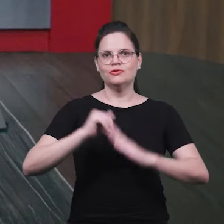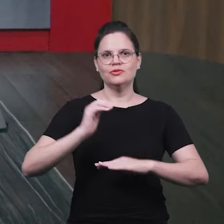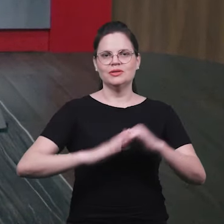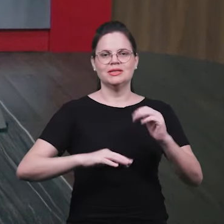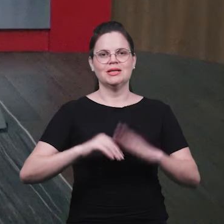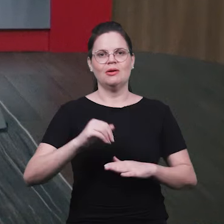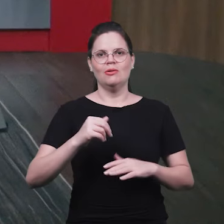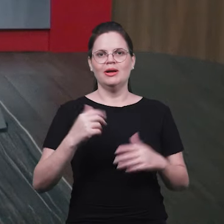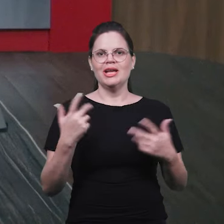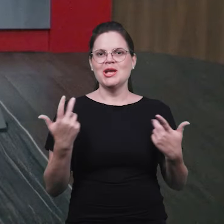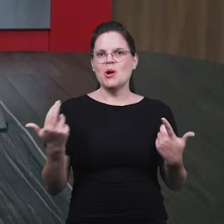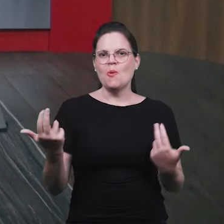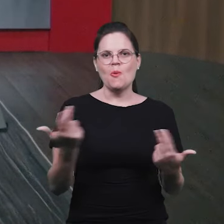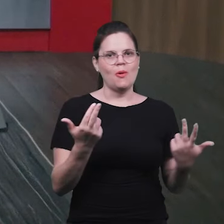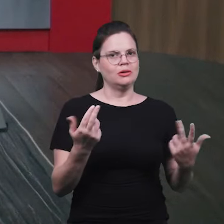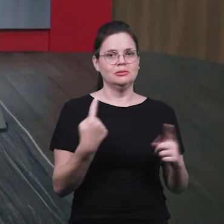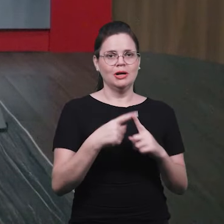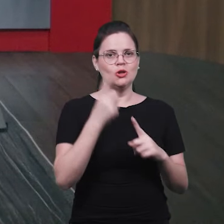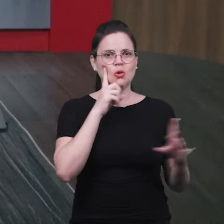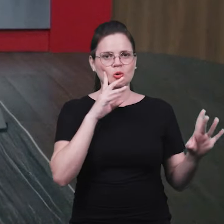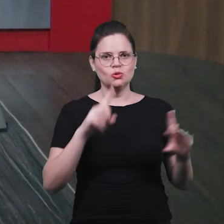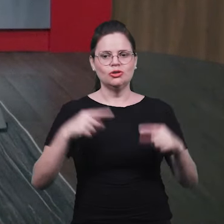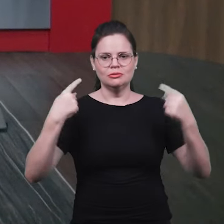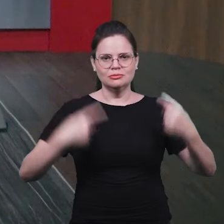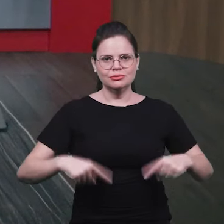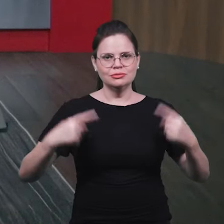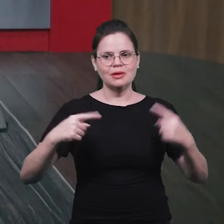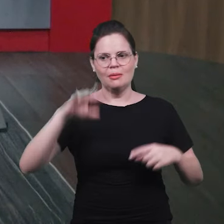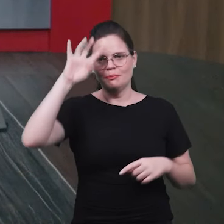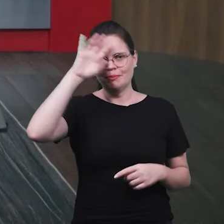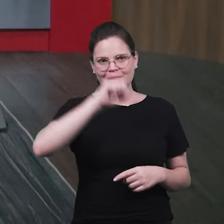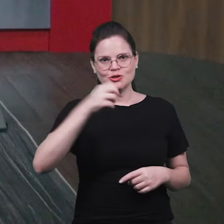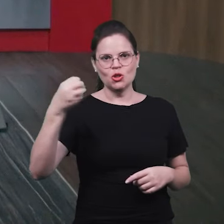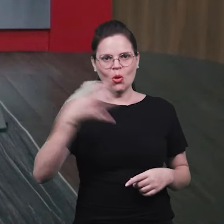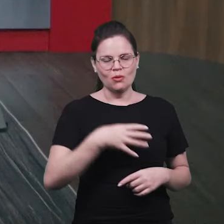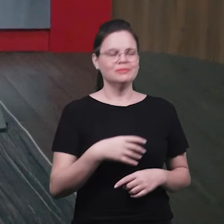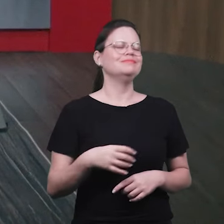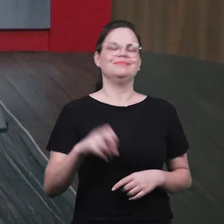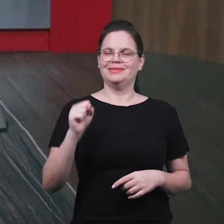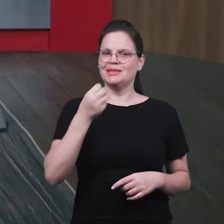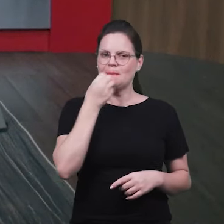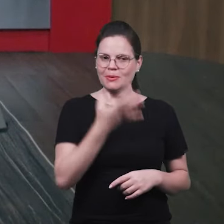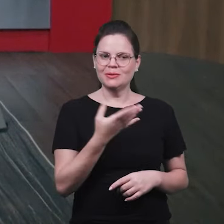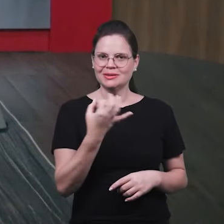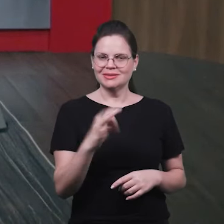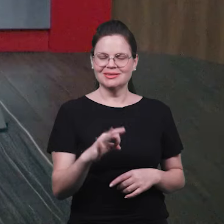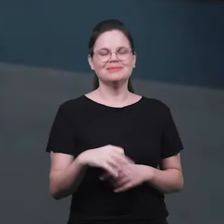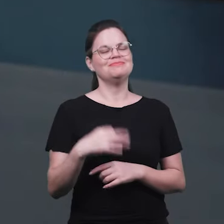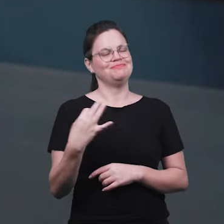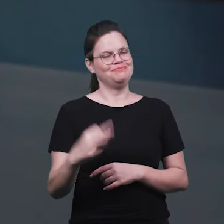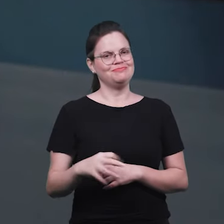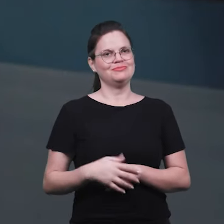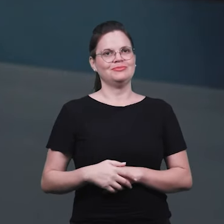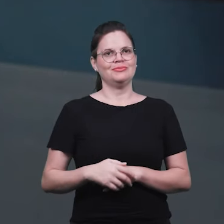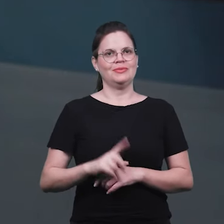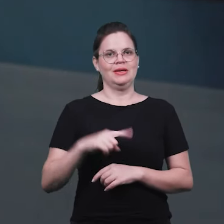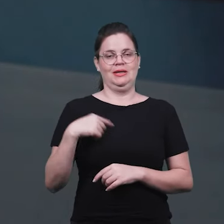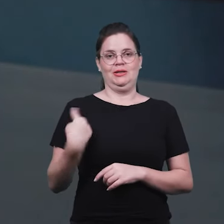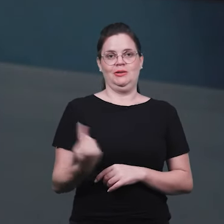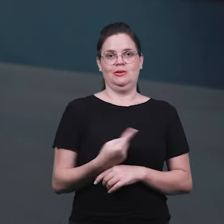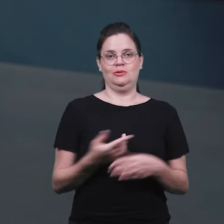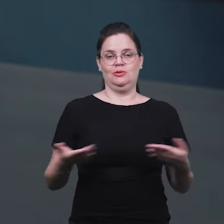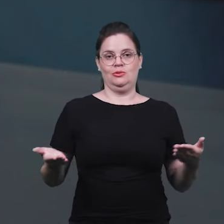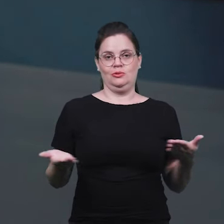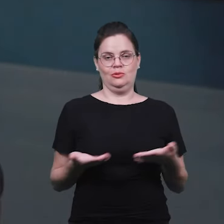novo, né? Então isso é bom, né? Cada dia um aprendizado, cada dia uma história diferente. E nós estamos no